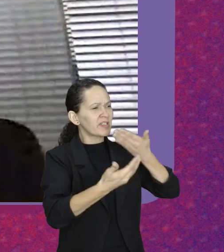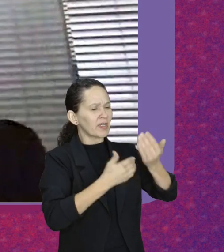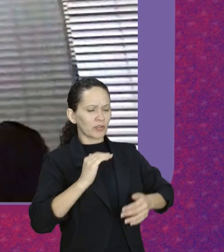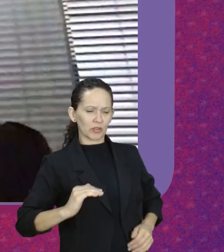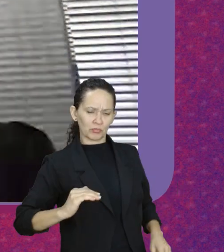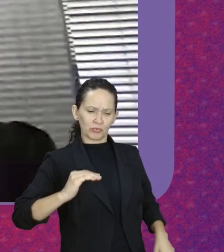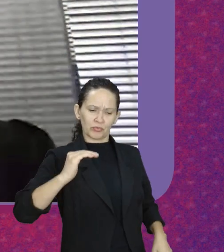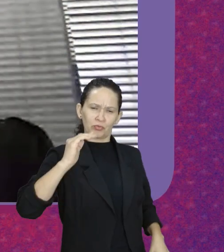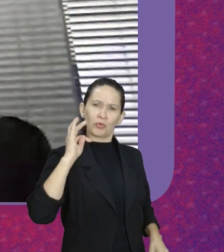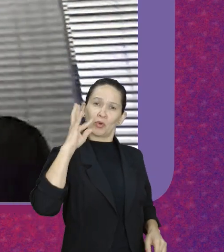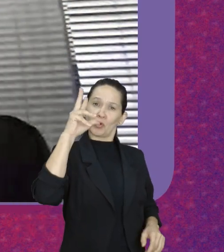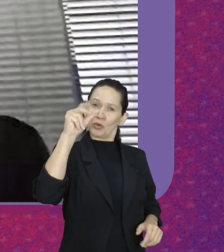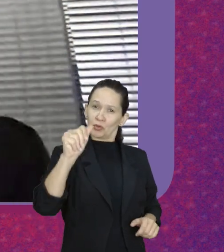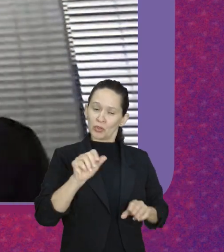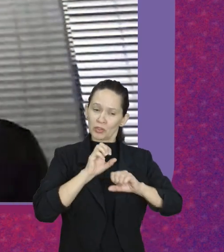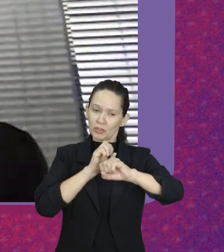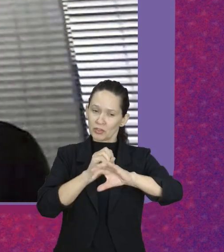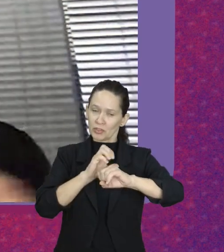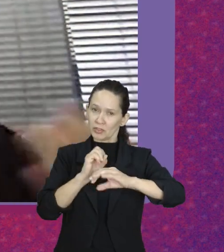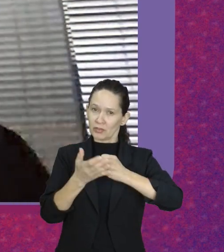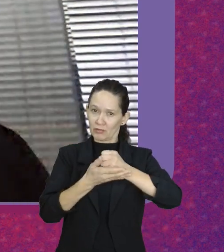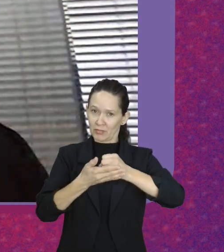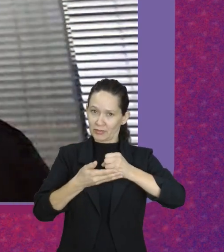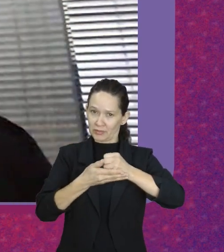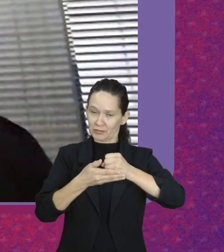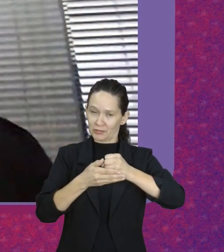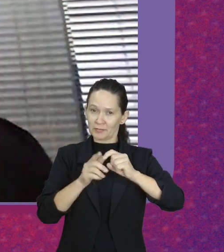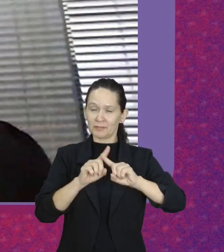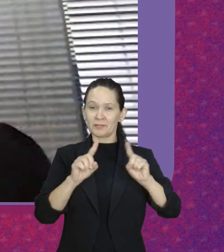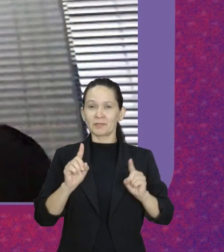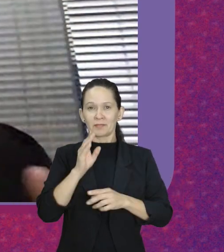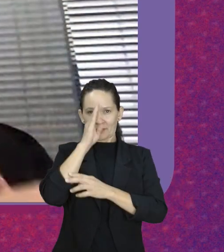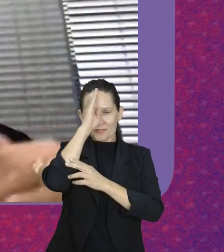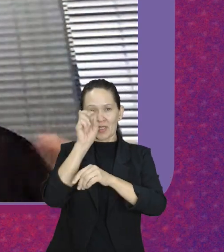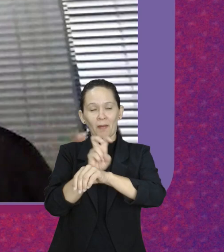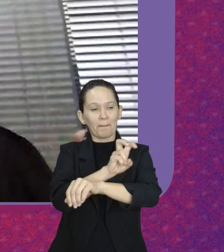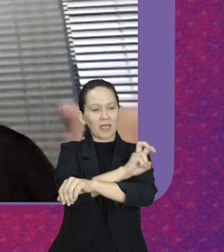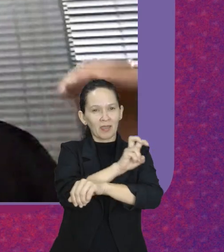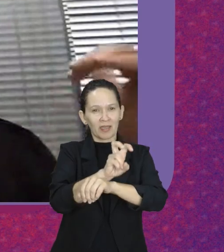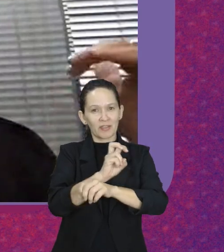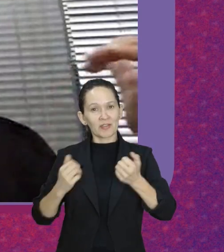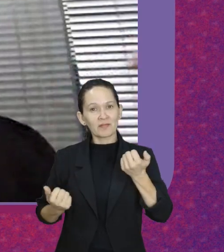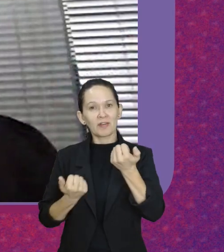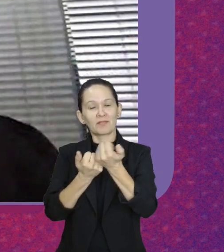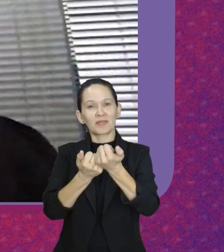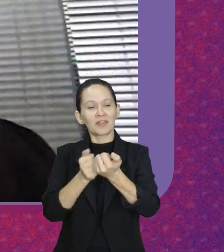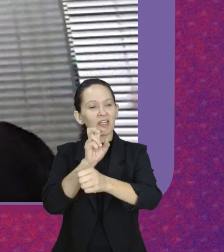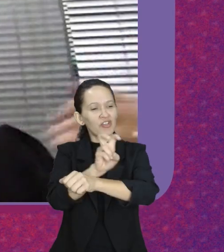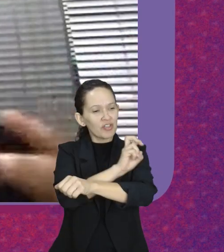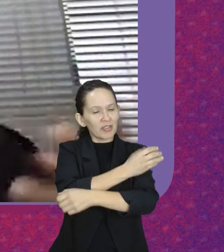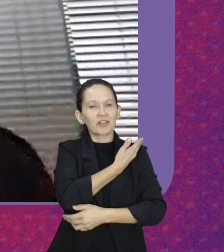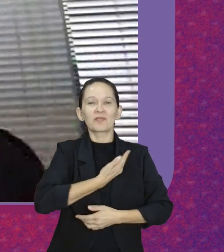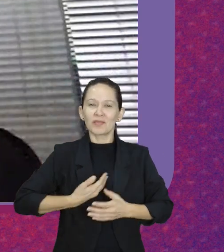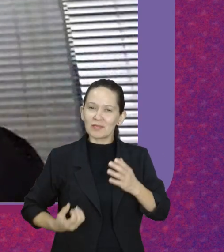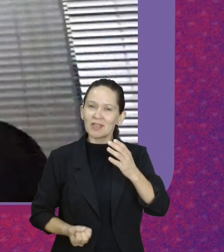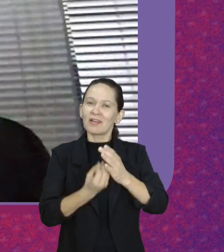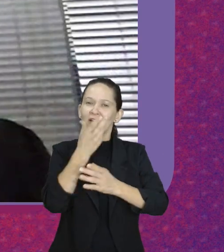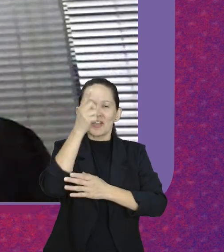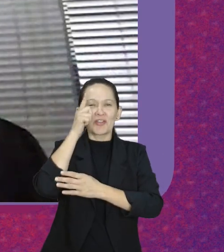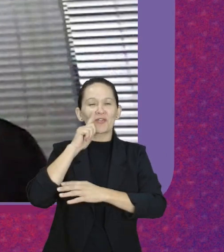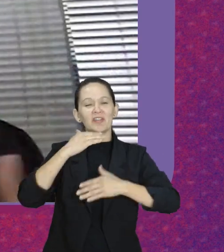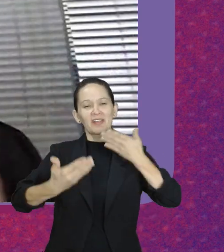etapas, né, de ensino da educação básica, mas sobretudo da creche, uma cobertura de creches públicas que